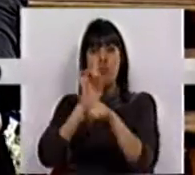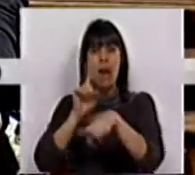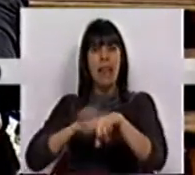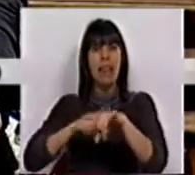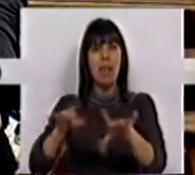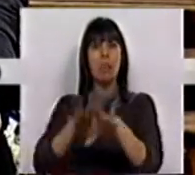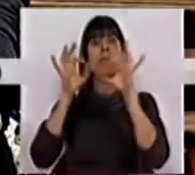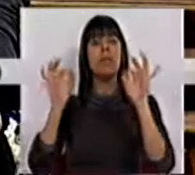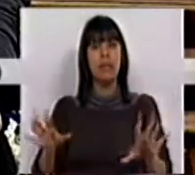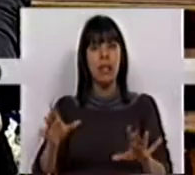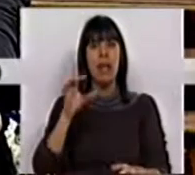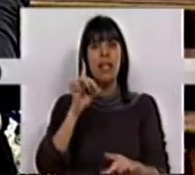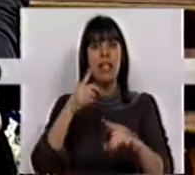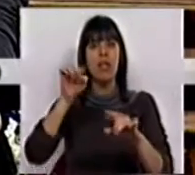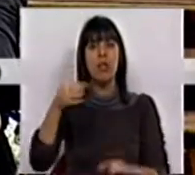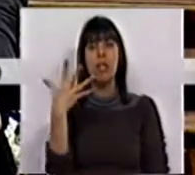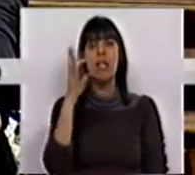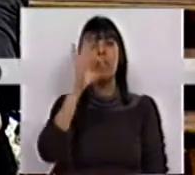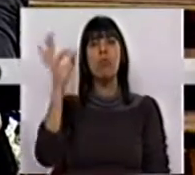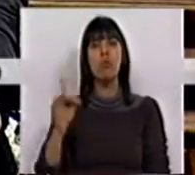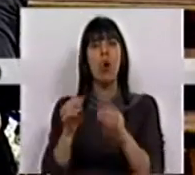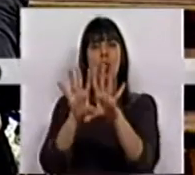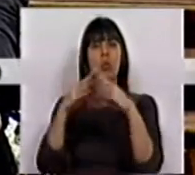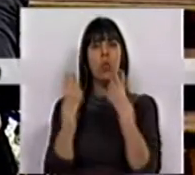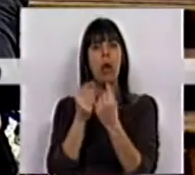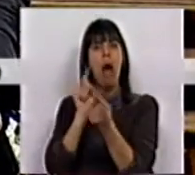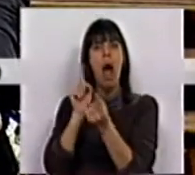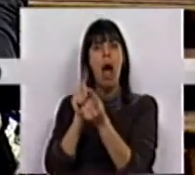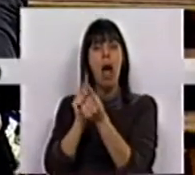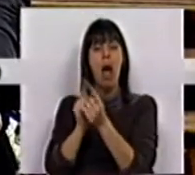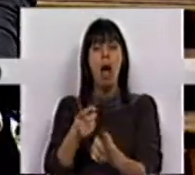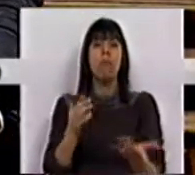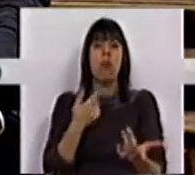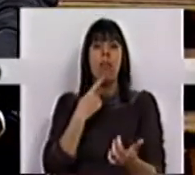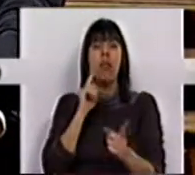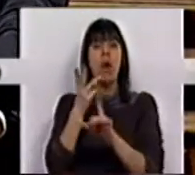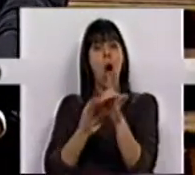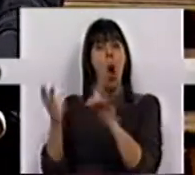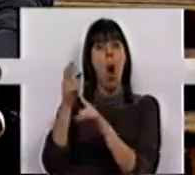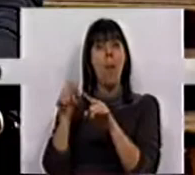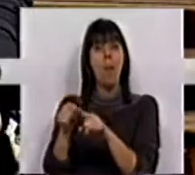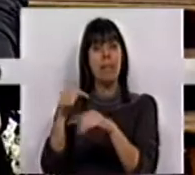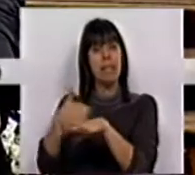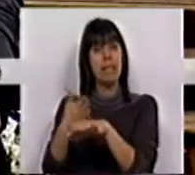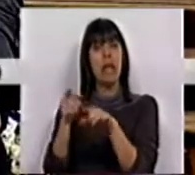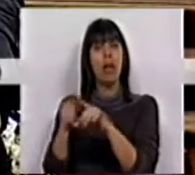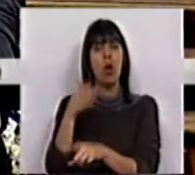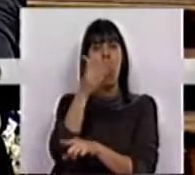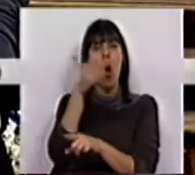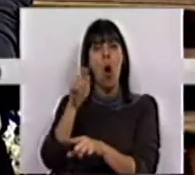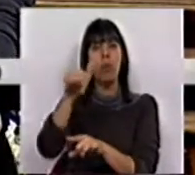mesmo período, realizaram 6,5% do total dos atendimentos, o que prefaz um aumento neste setor